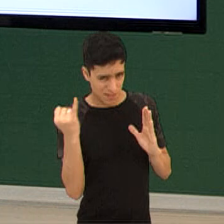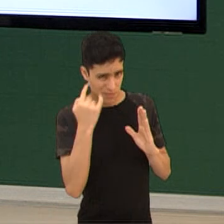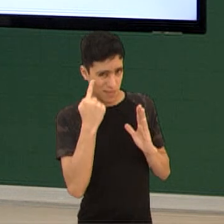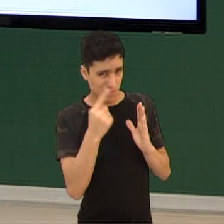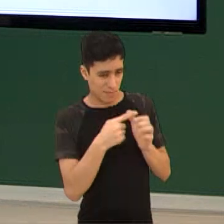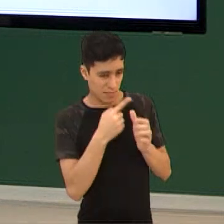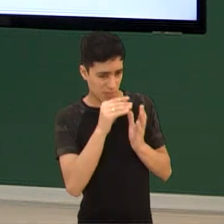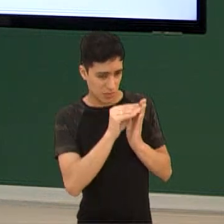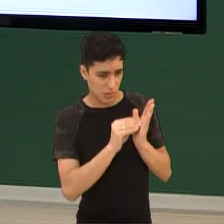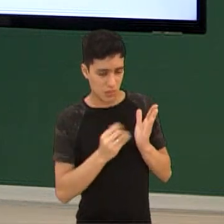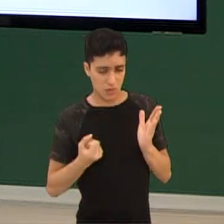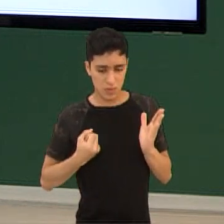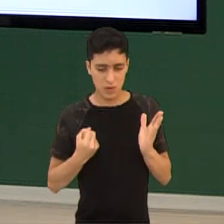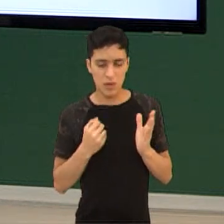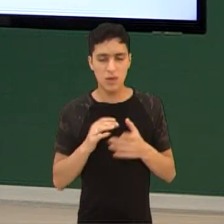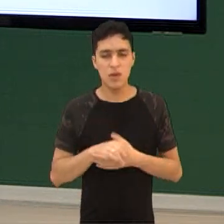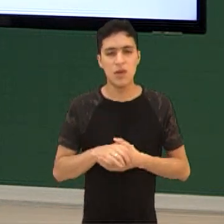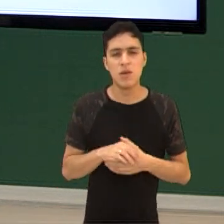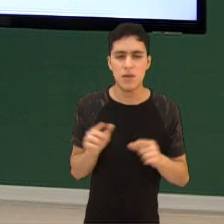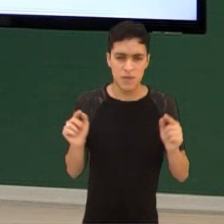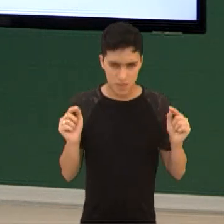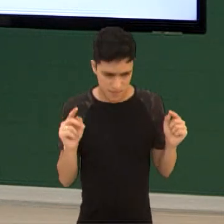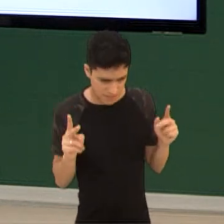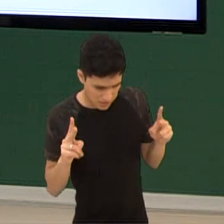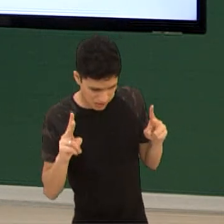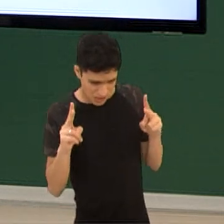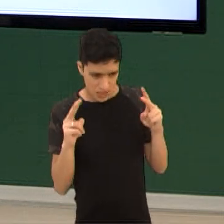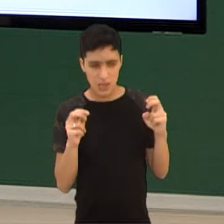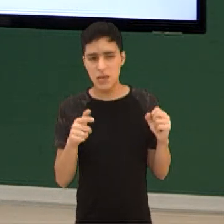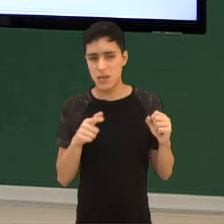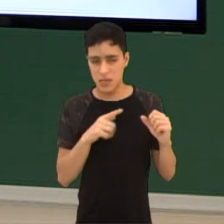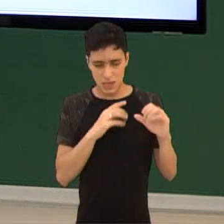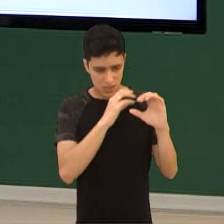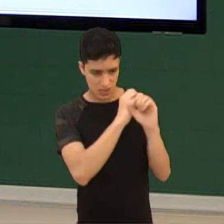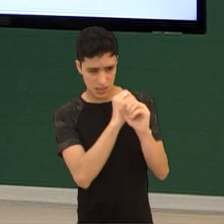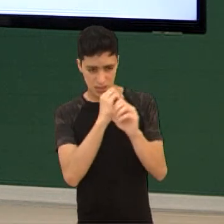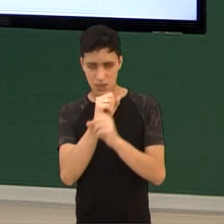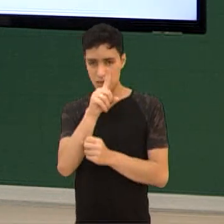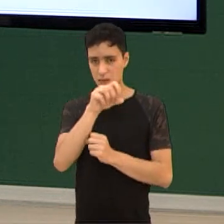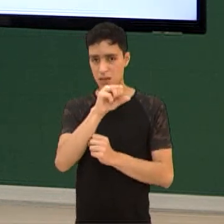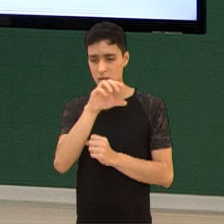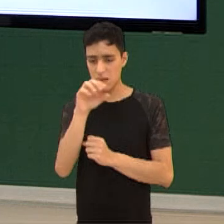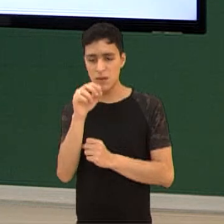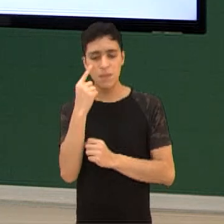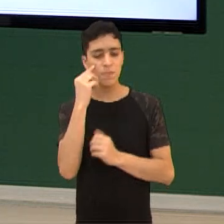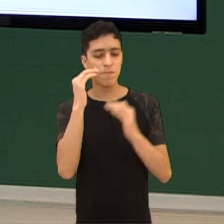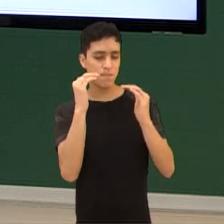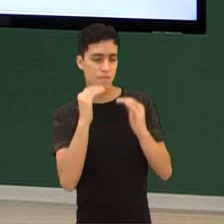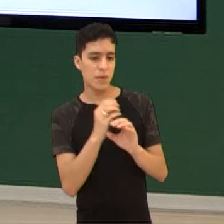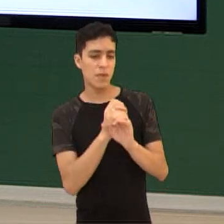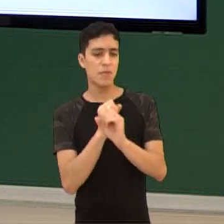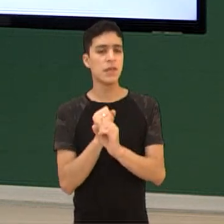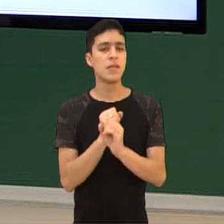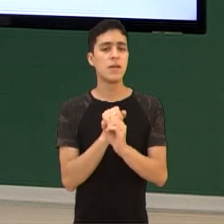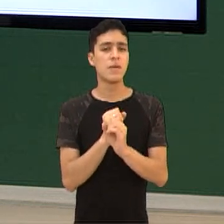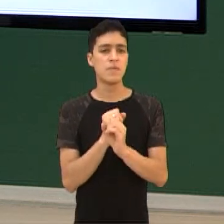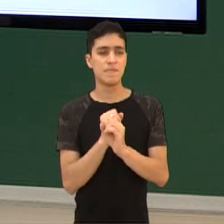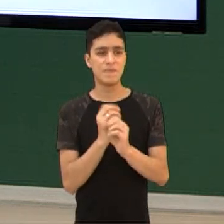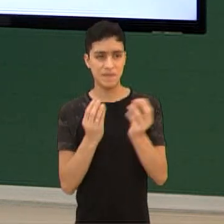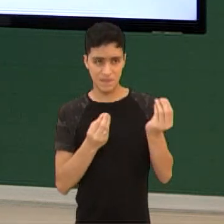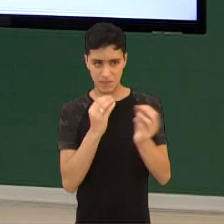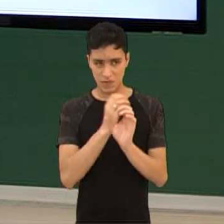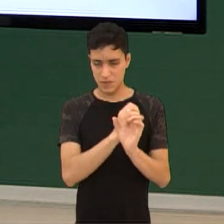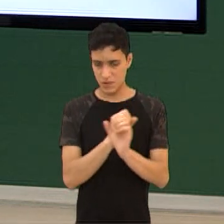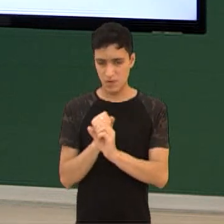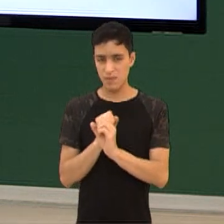primeiro. Aí você percebe que você já tem a soma de termos, que é 190, aí você vai para a equação de soma de termos.